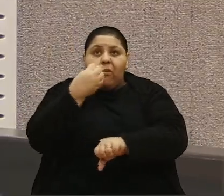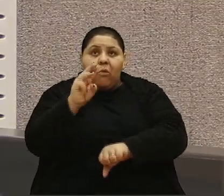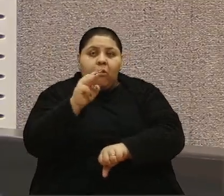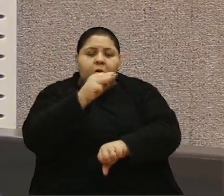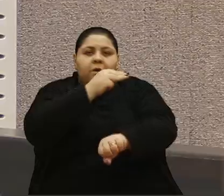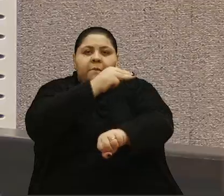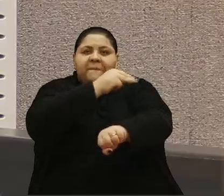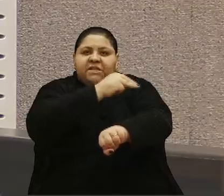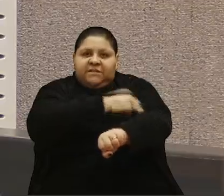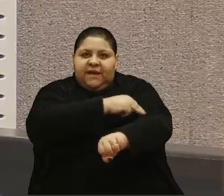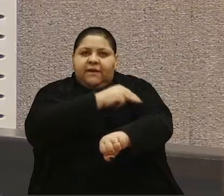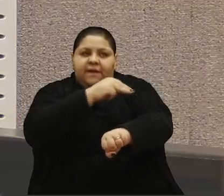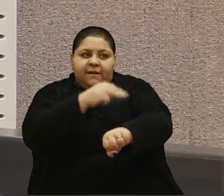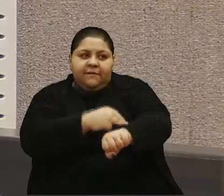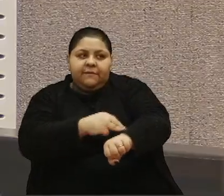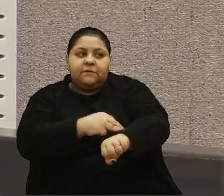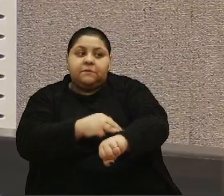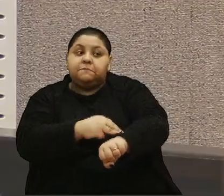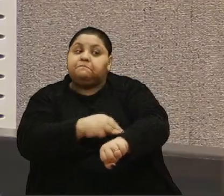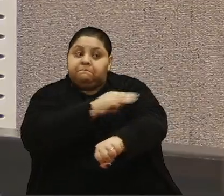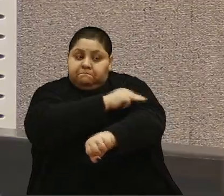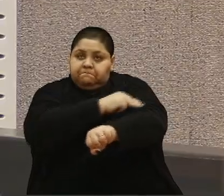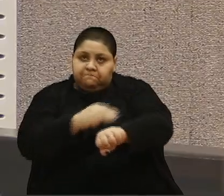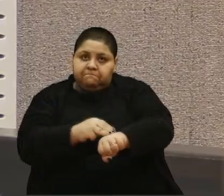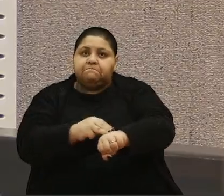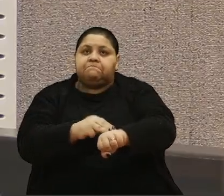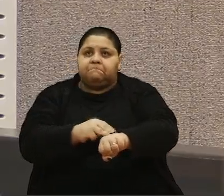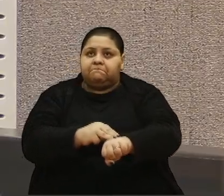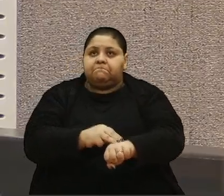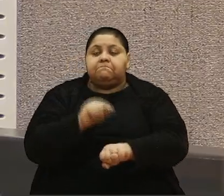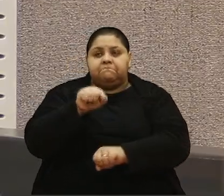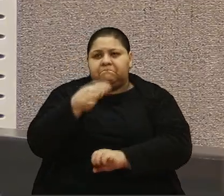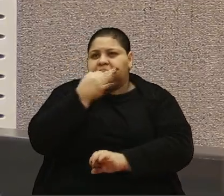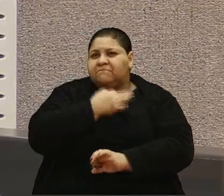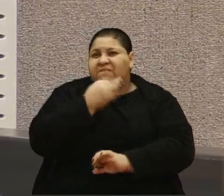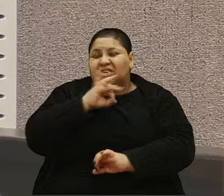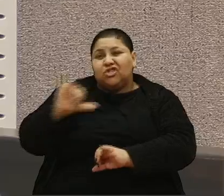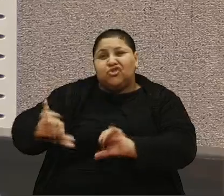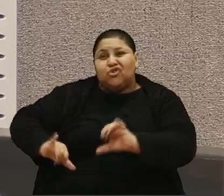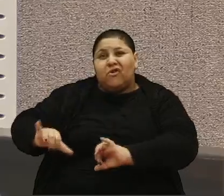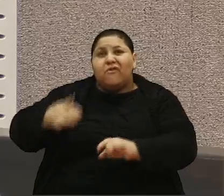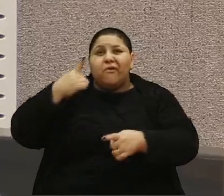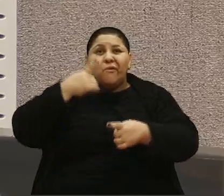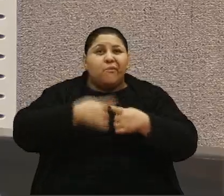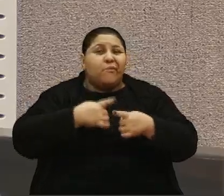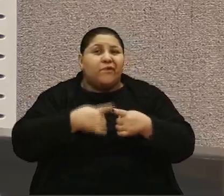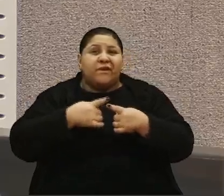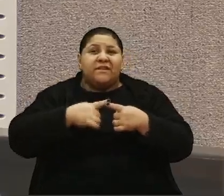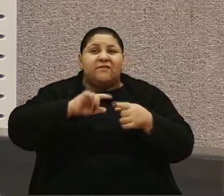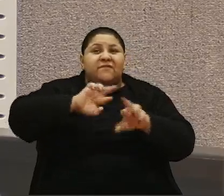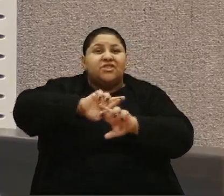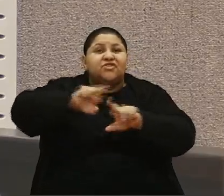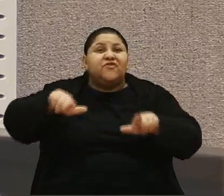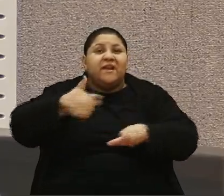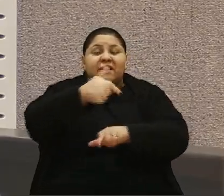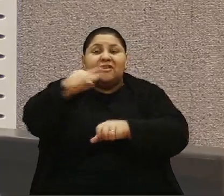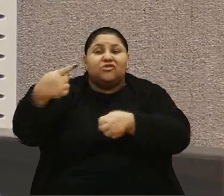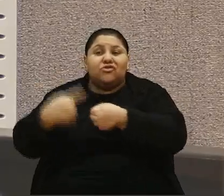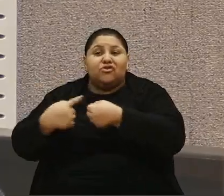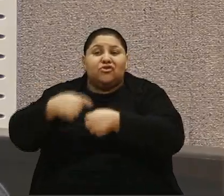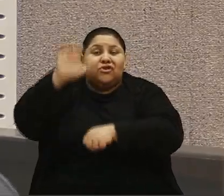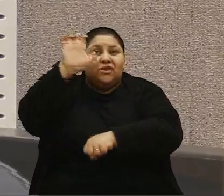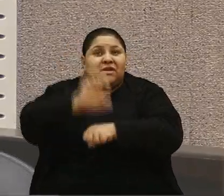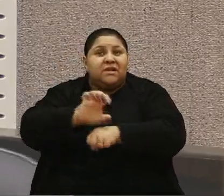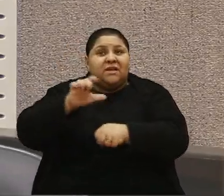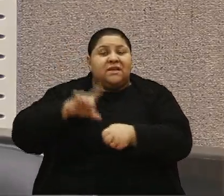magistério. E isso fecha e muito o mercado de trabalho. E aí Caxias sofre, porque nós estamos indo na contramão das demais cidades do estado. Enquanto nós temos